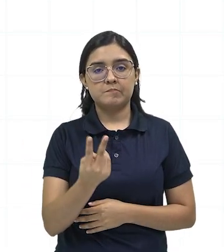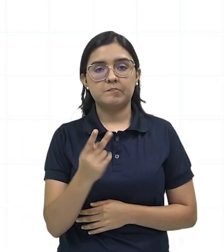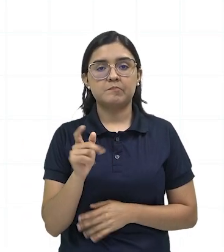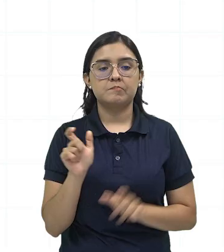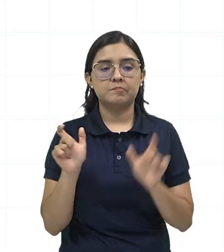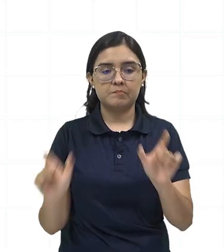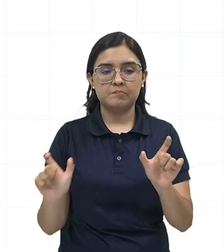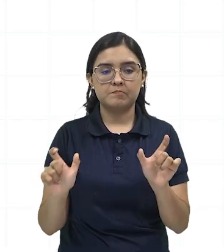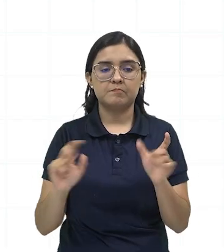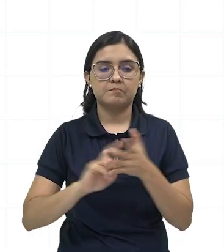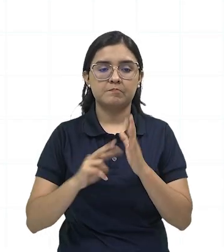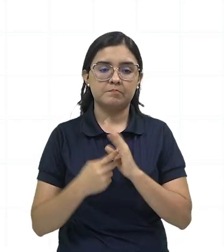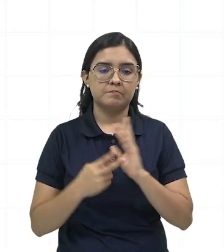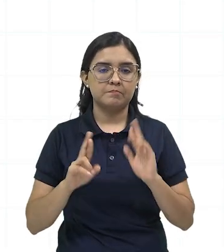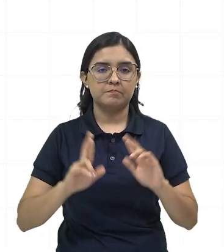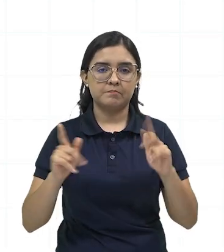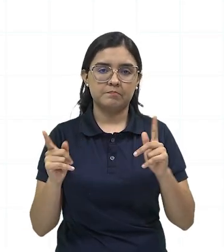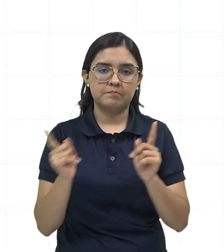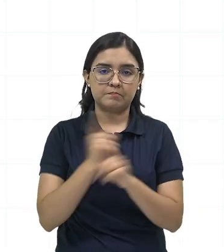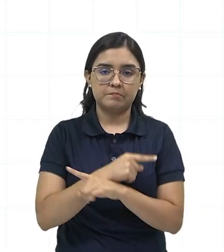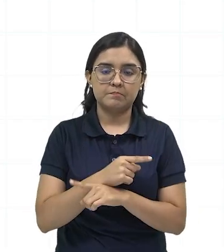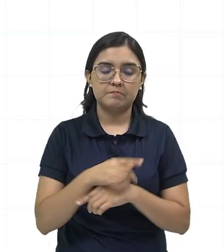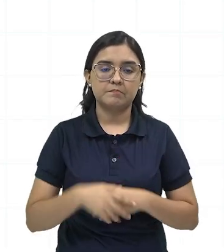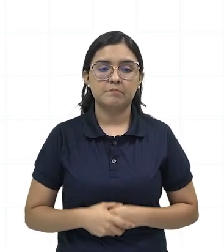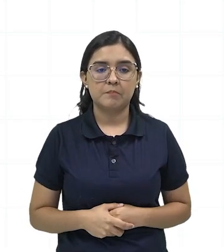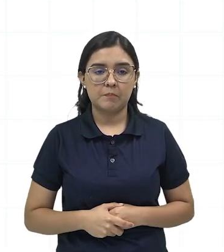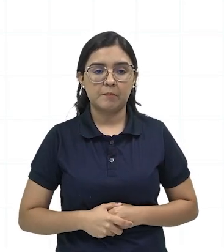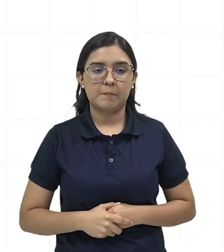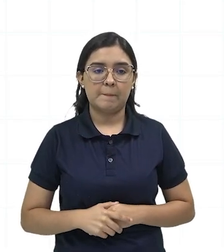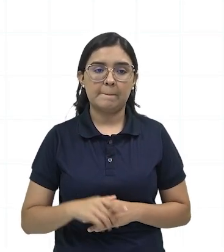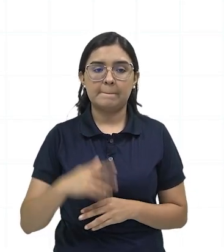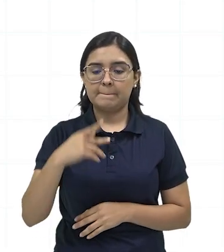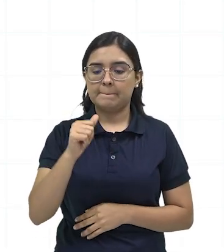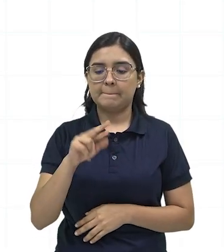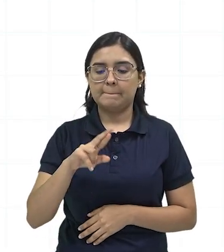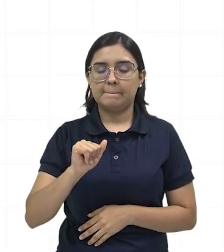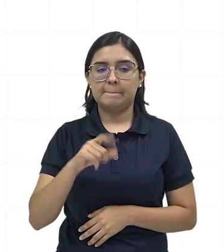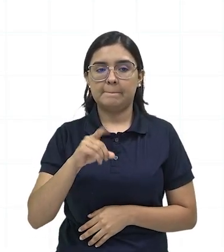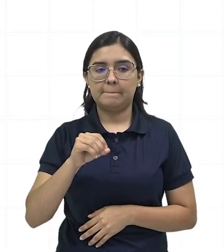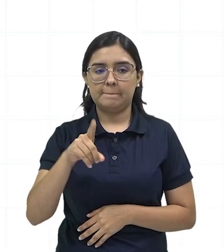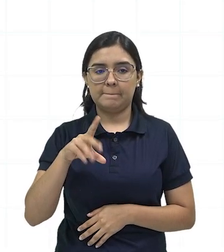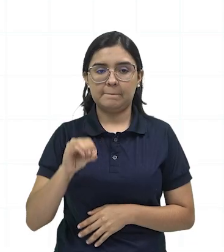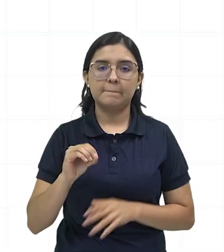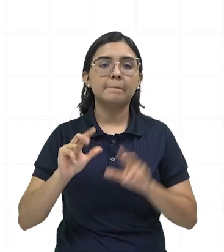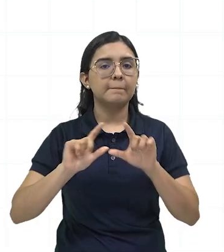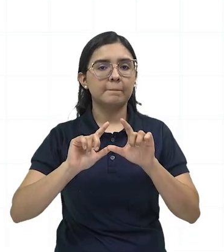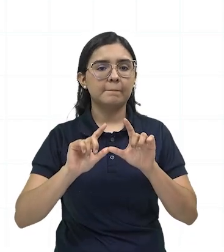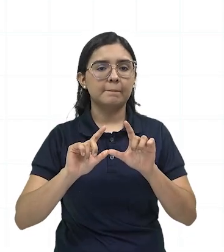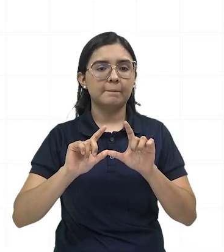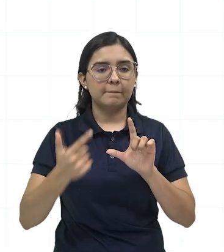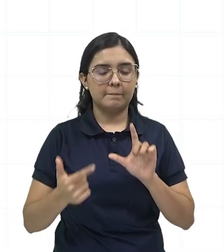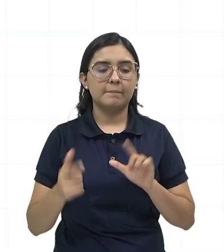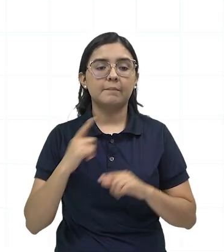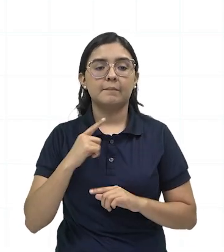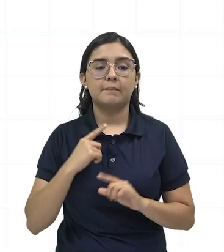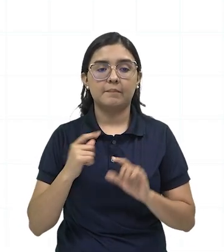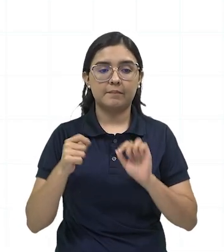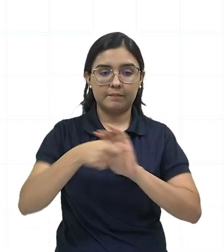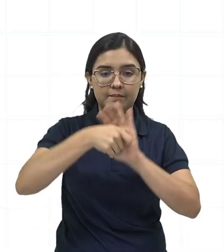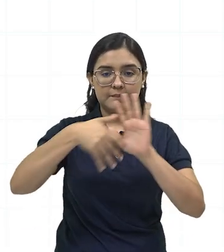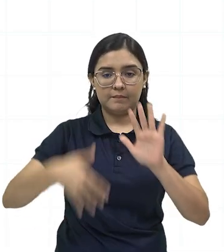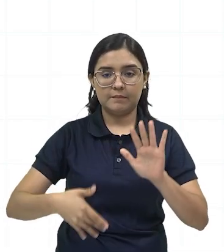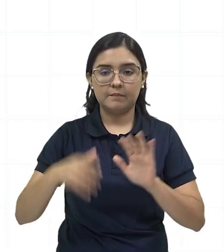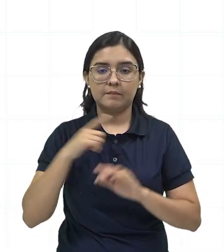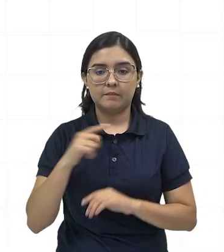têm sentidos contrários. Já o paradoxo, ela é uma figura de pensamento que ocorre quando